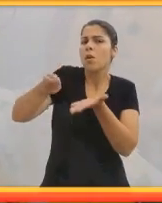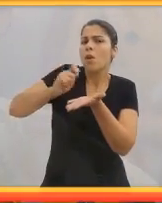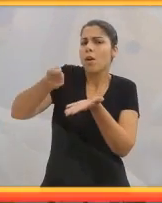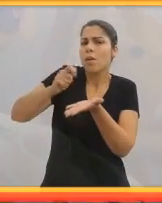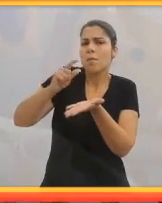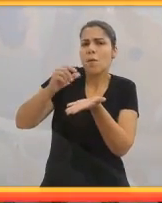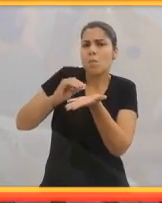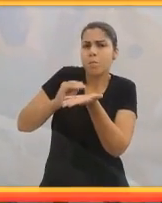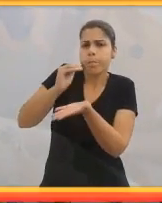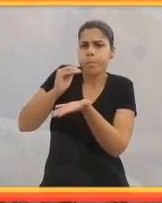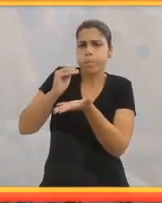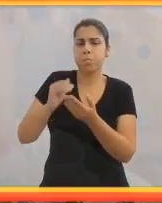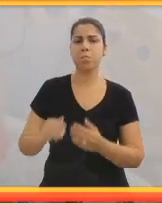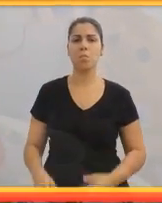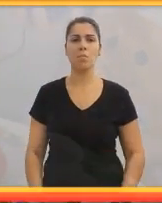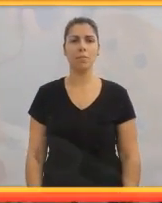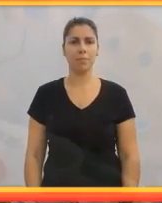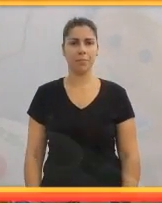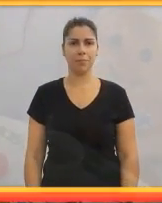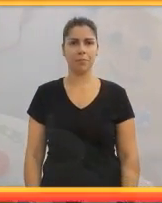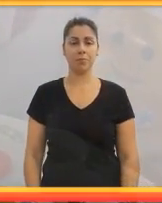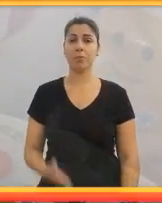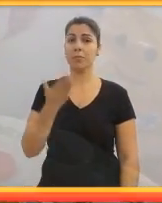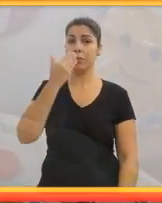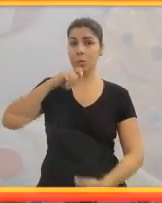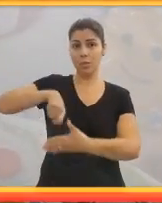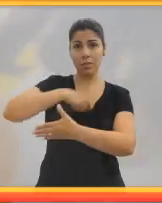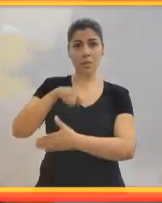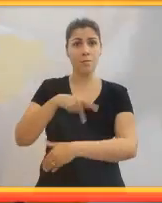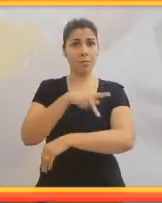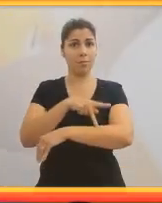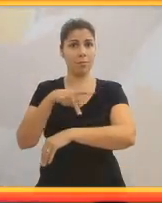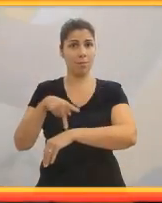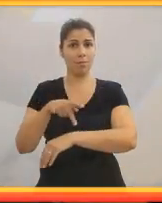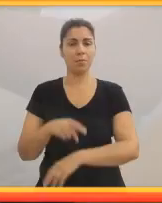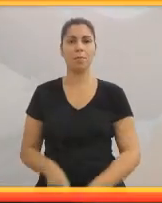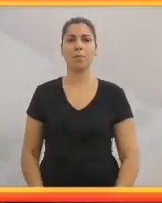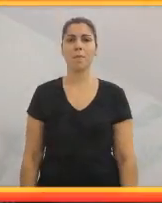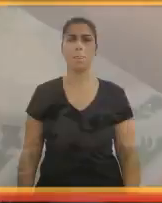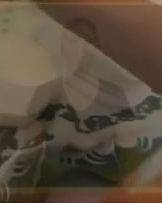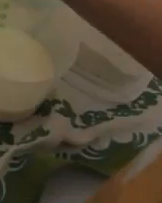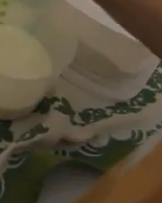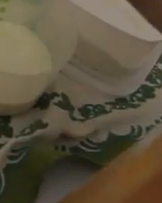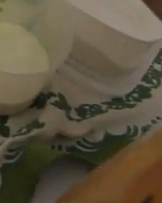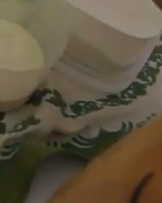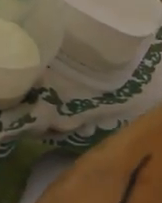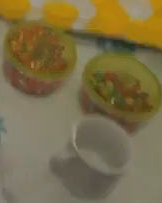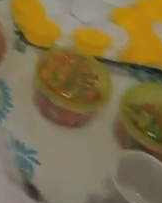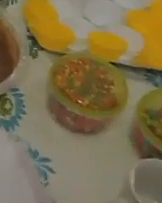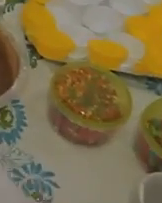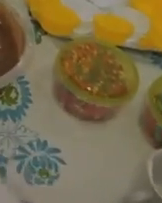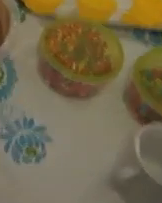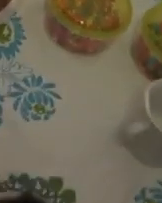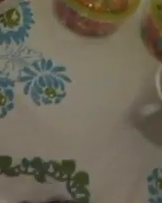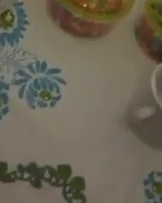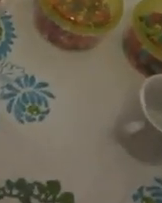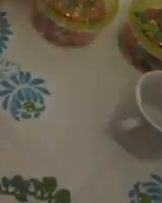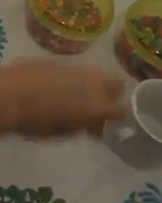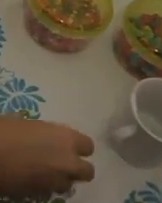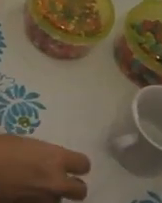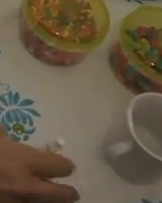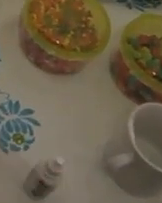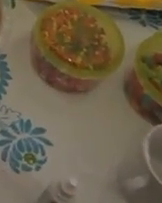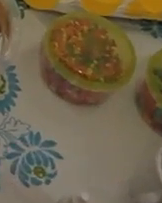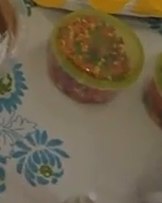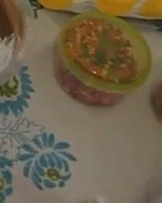Marina, uma colher pequenininha de fermento. Marina coloca uma colher de fermento na massa e